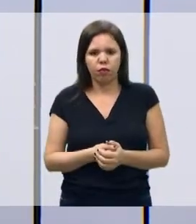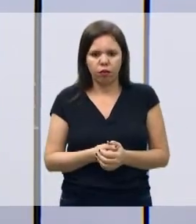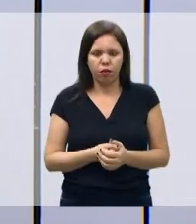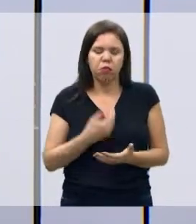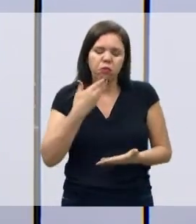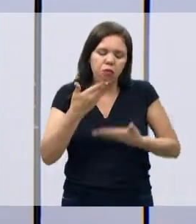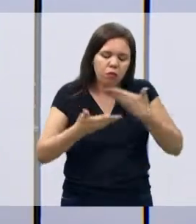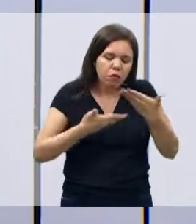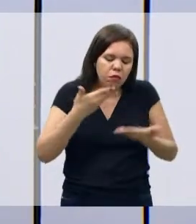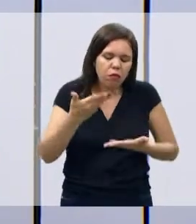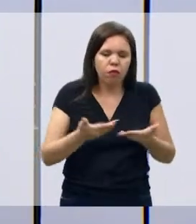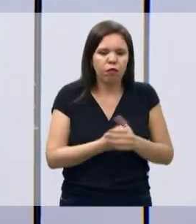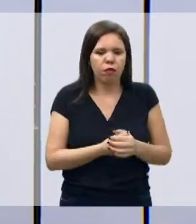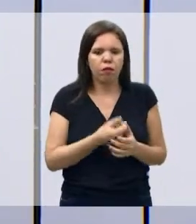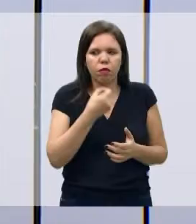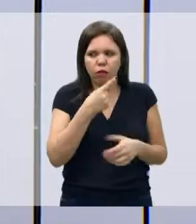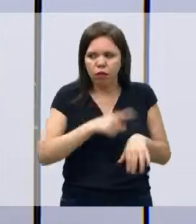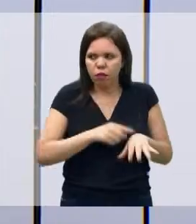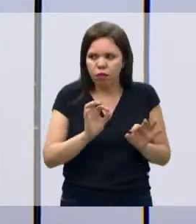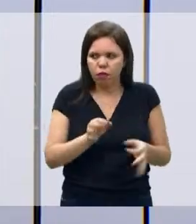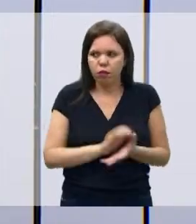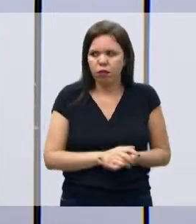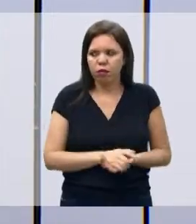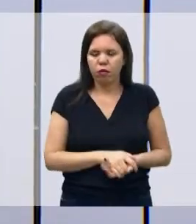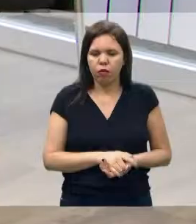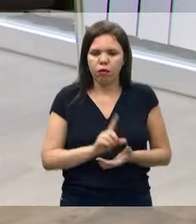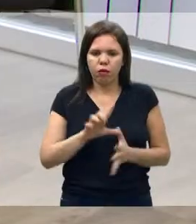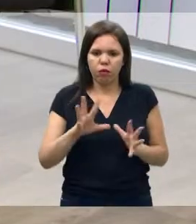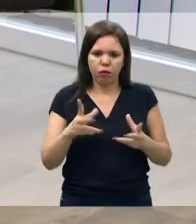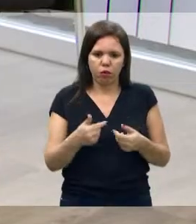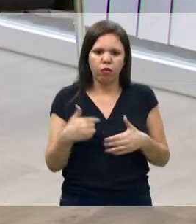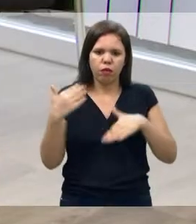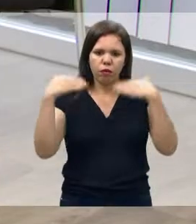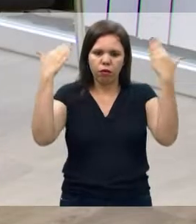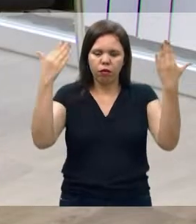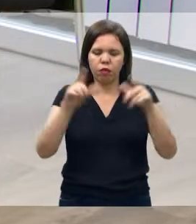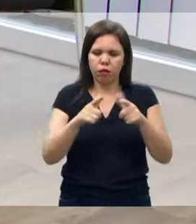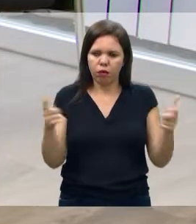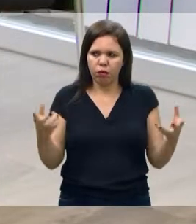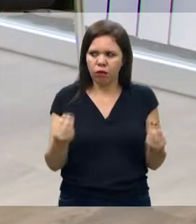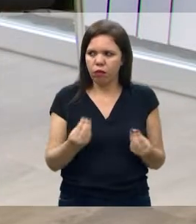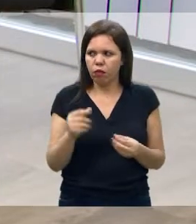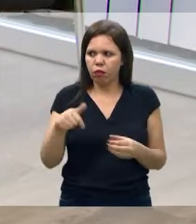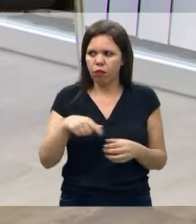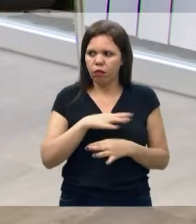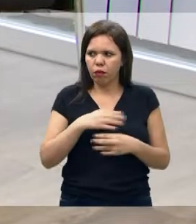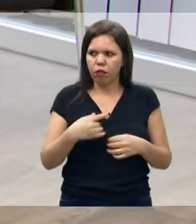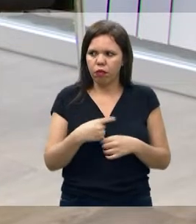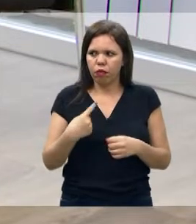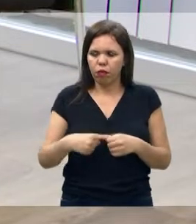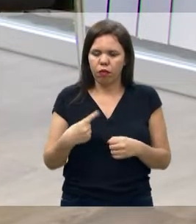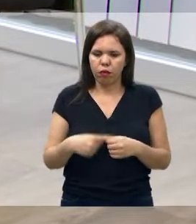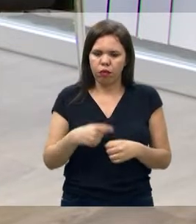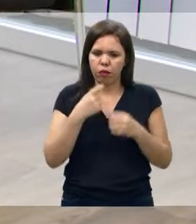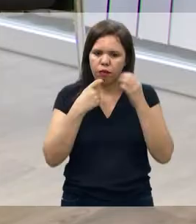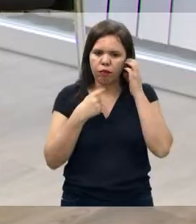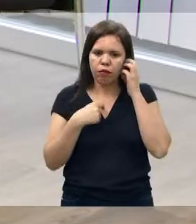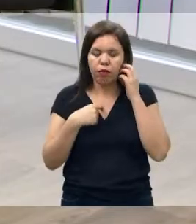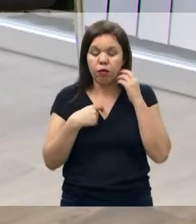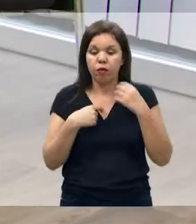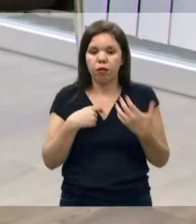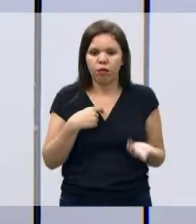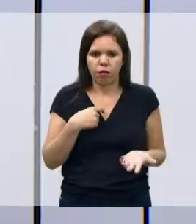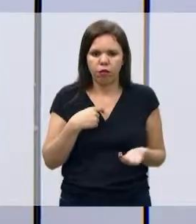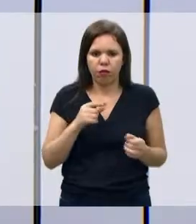bem tratado, com aquela medicação, tudo isso. Isso tem crescido demais no município de Campinas. Então,